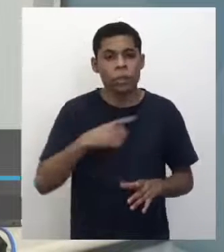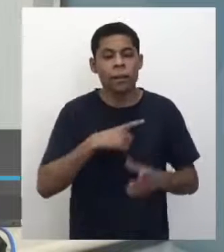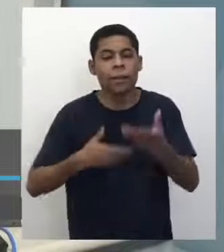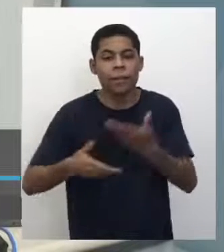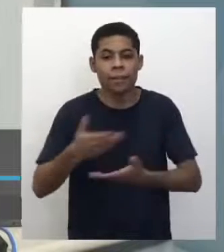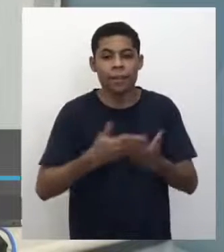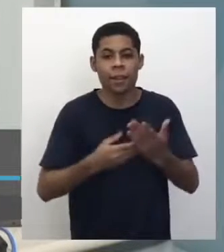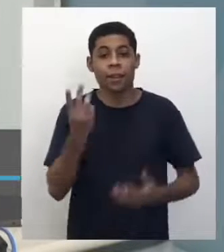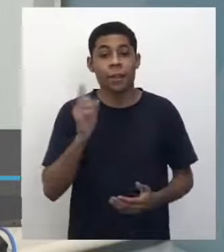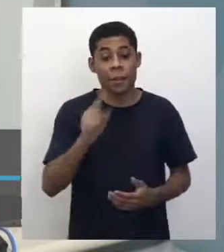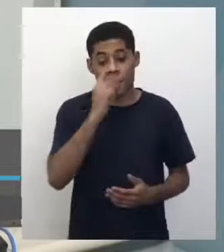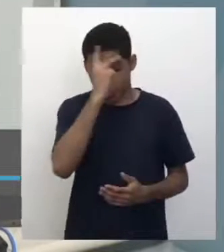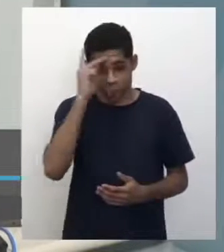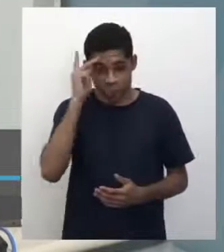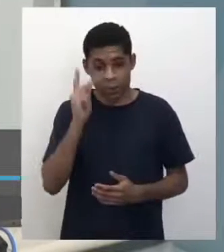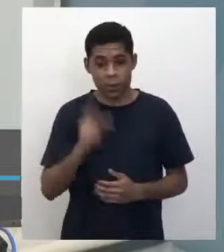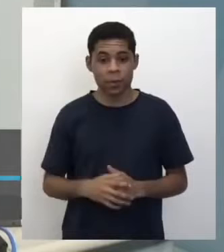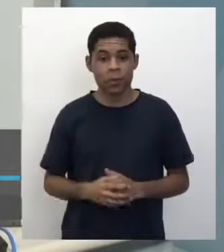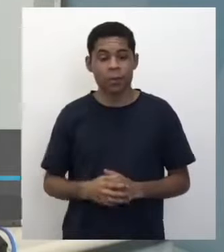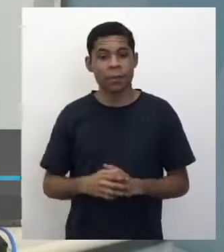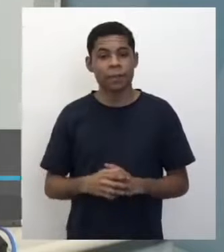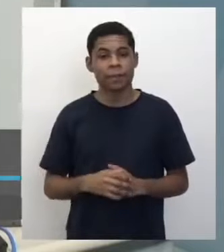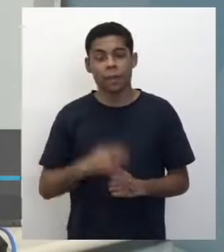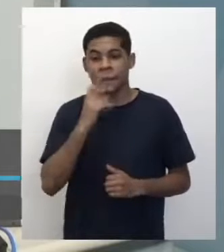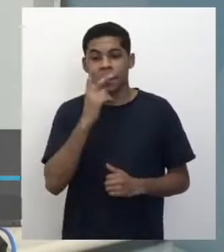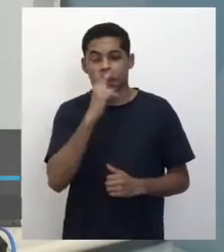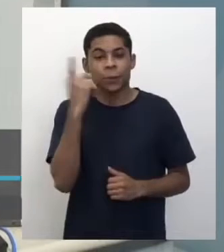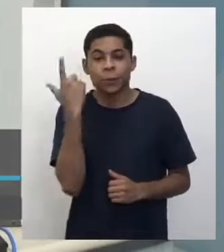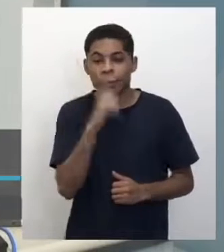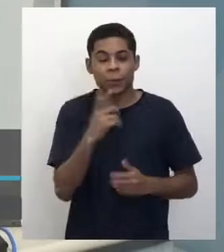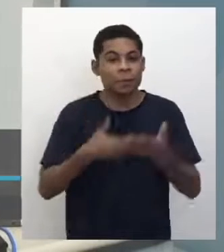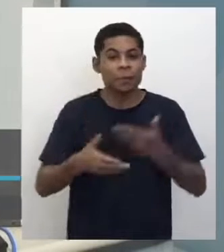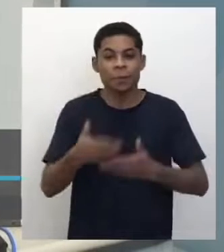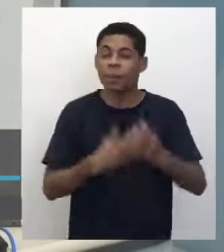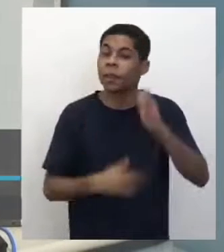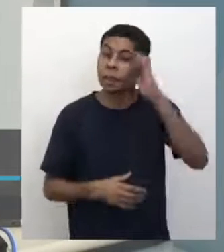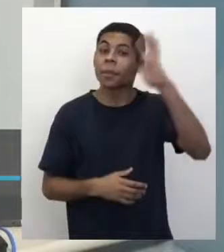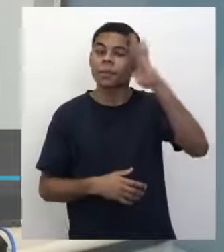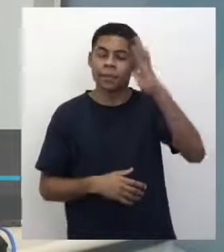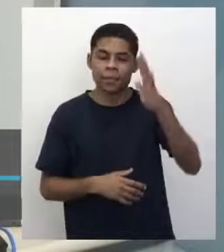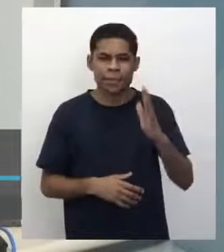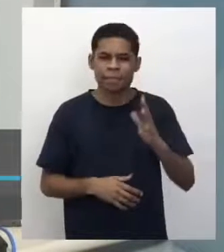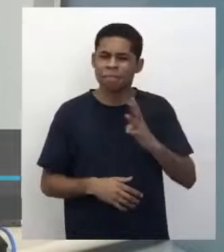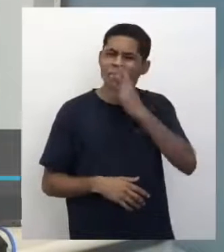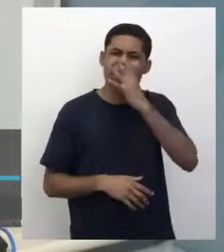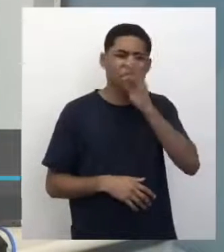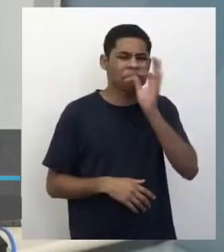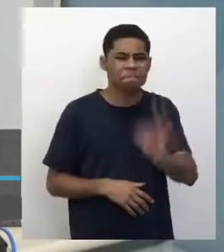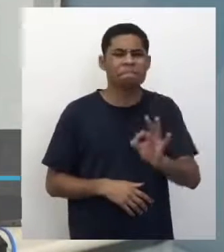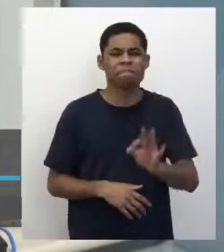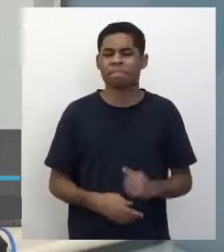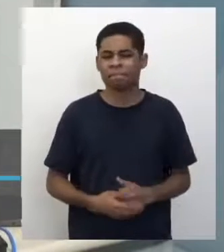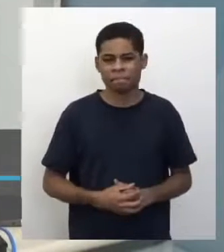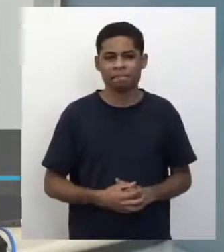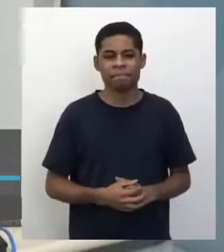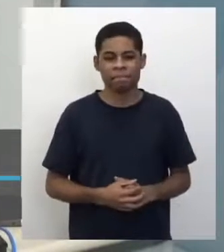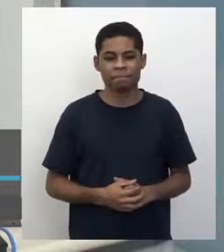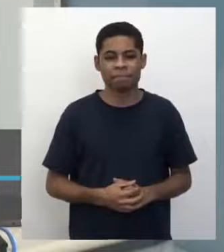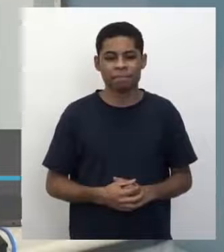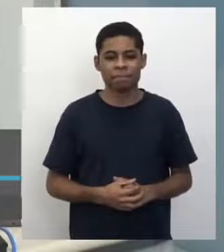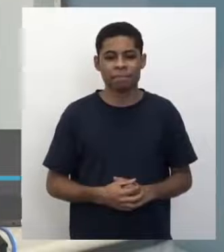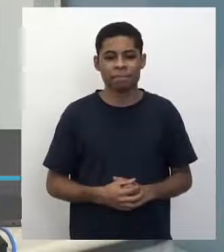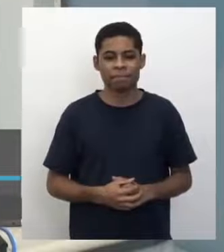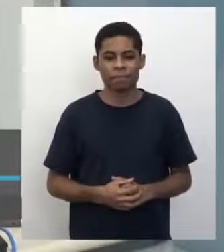com 3.000 pessoas? Um processo colaborativo? Sim, imagina? olha, que incrível. Que incrível. Nós fizemos um processo colaborativo com 3.000